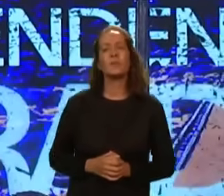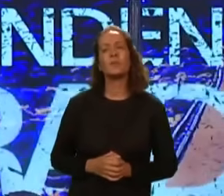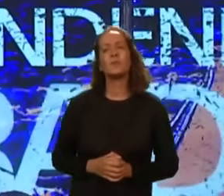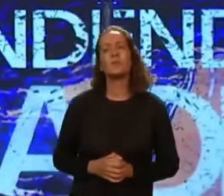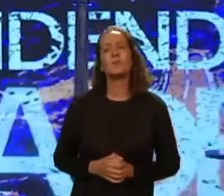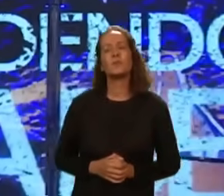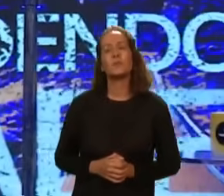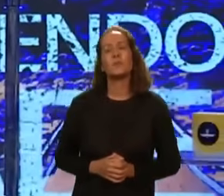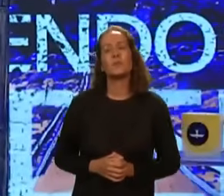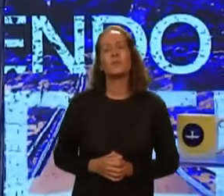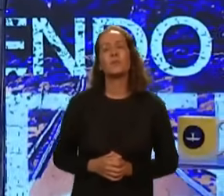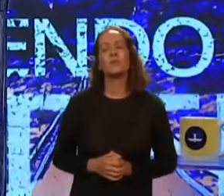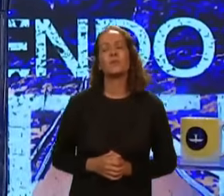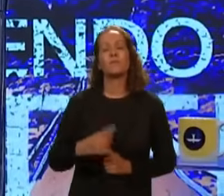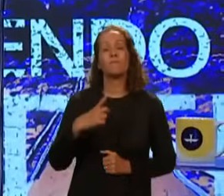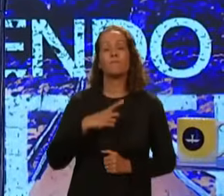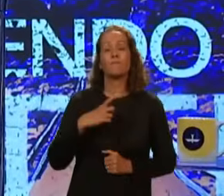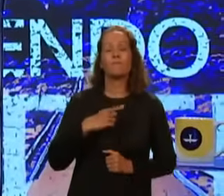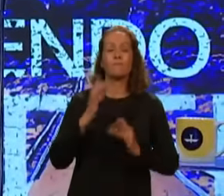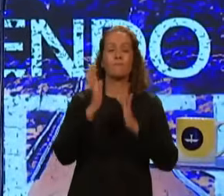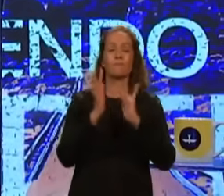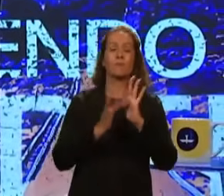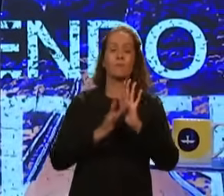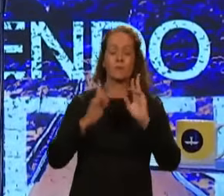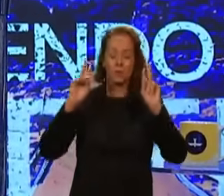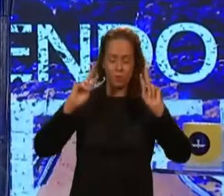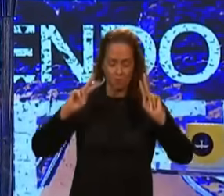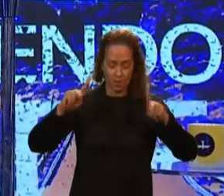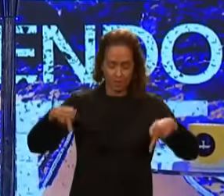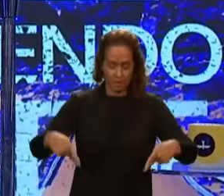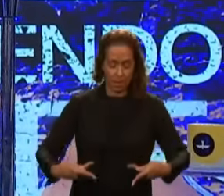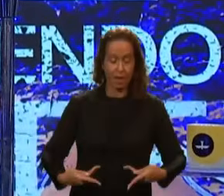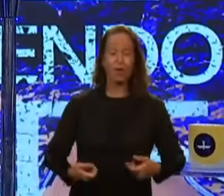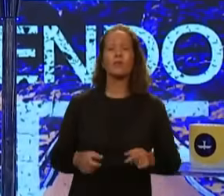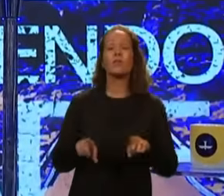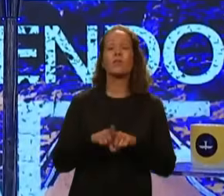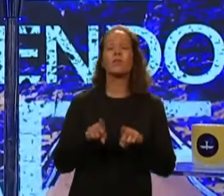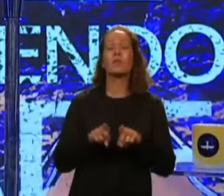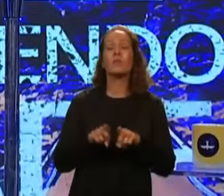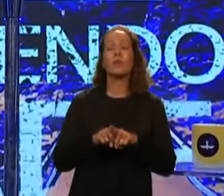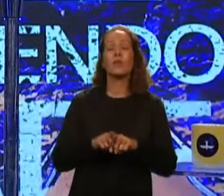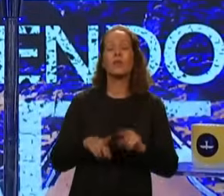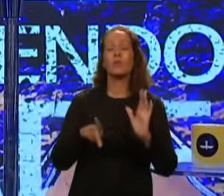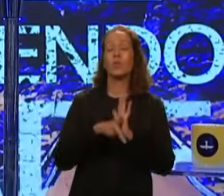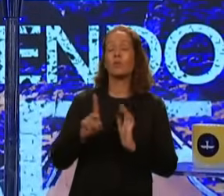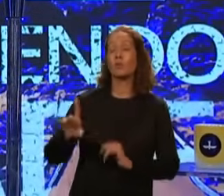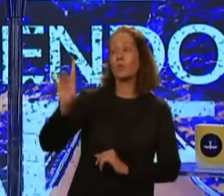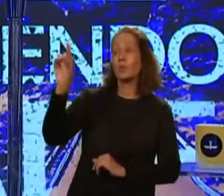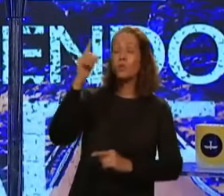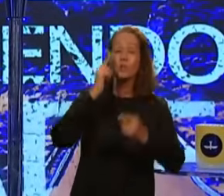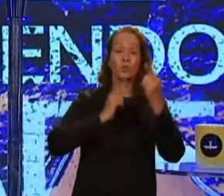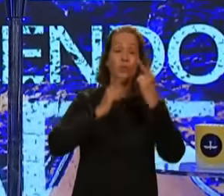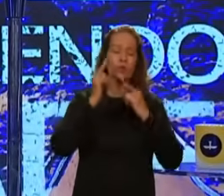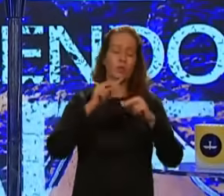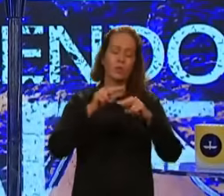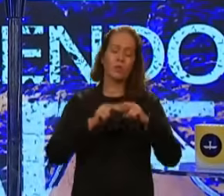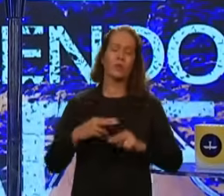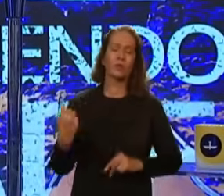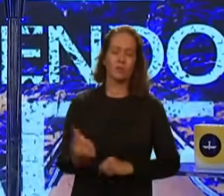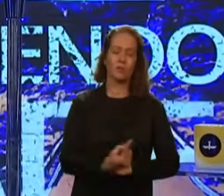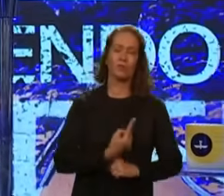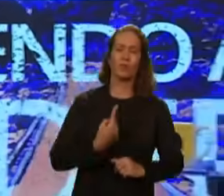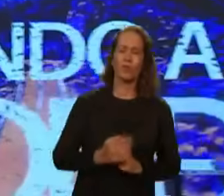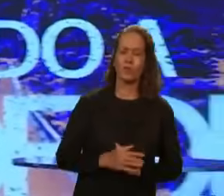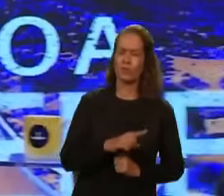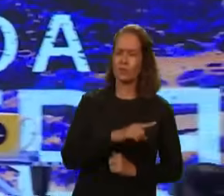Nós vemos aqui a humanidade e a divindade juntos, chorando por nossa causa. Você consegue